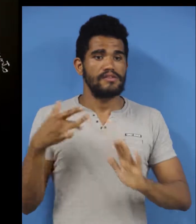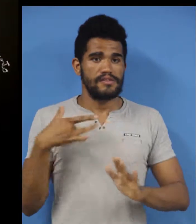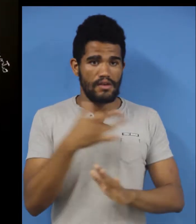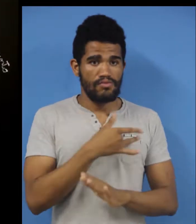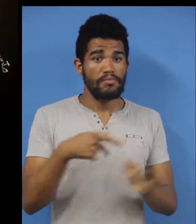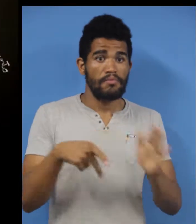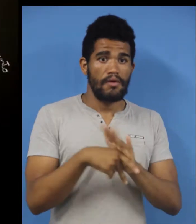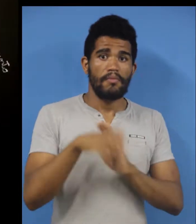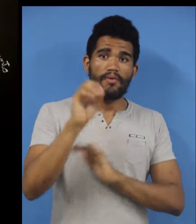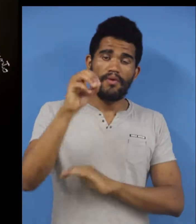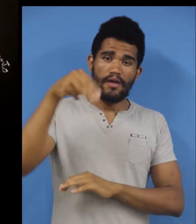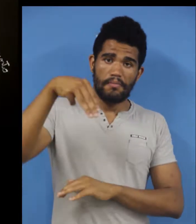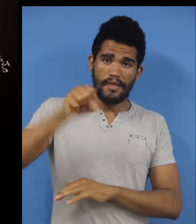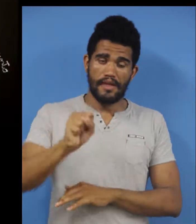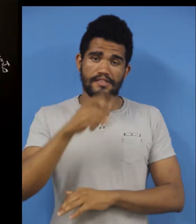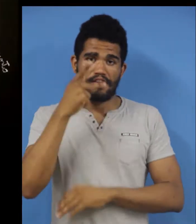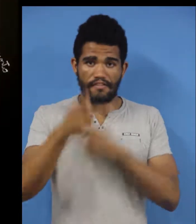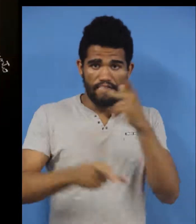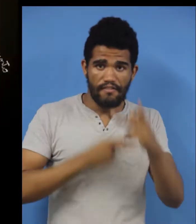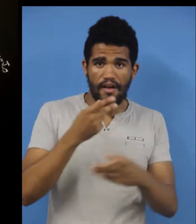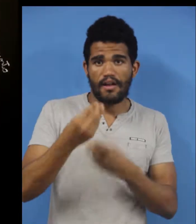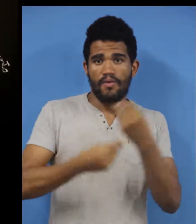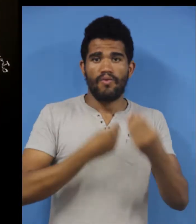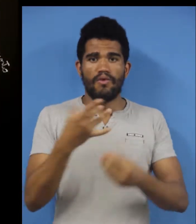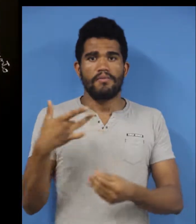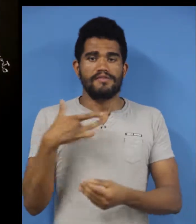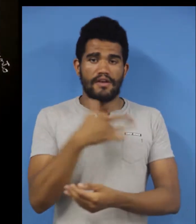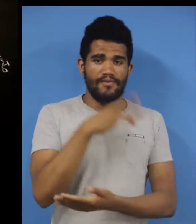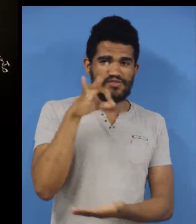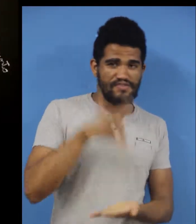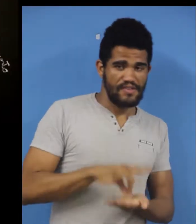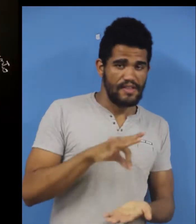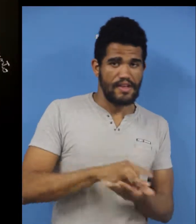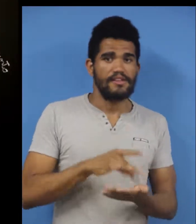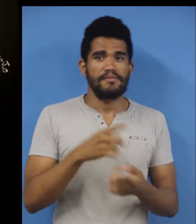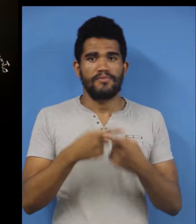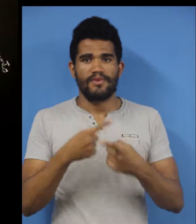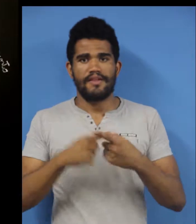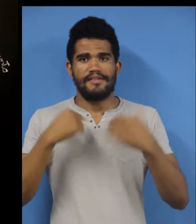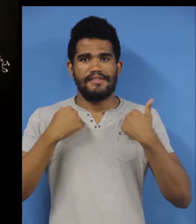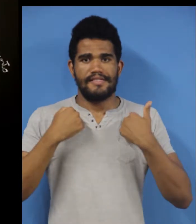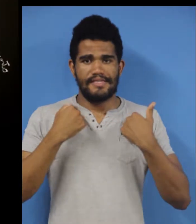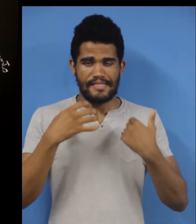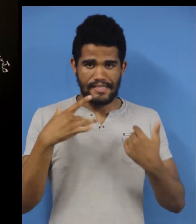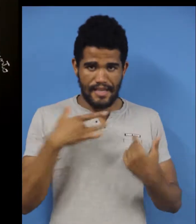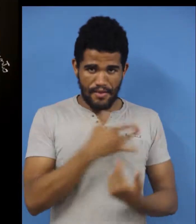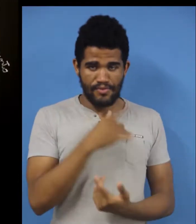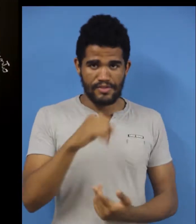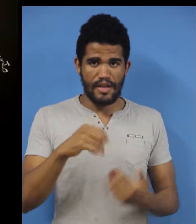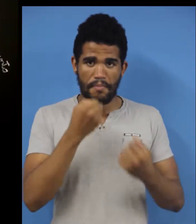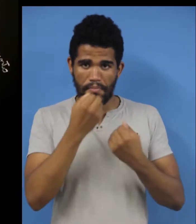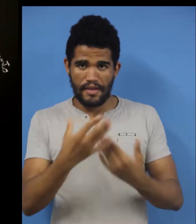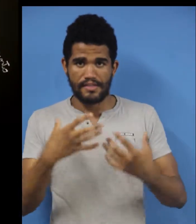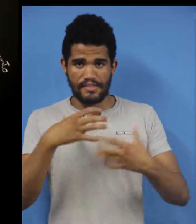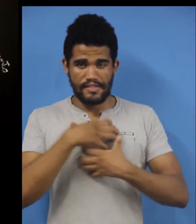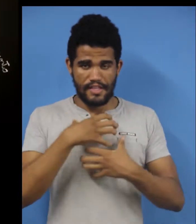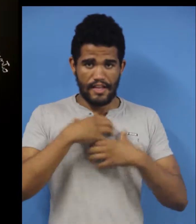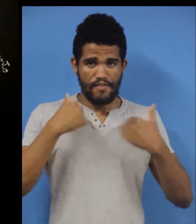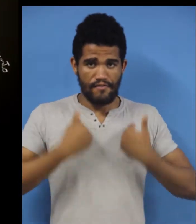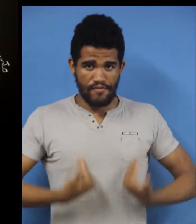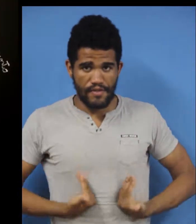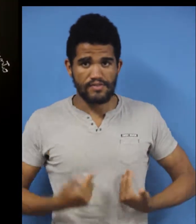saúde da OMS, que fala sobre saúde, na verdade, é o conjunto entre o bem-estar